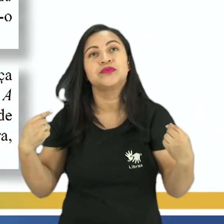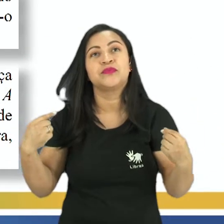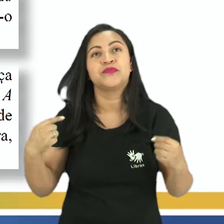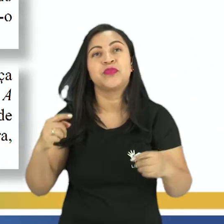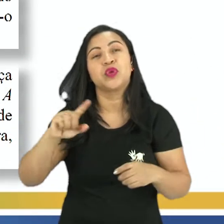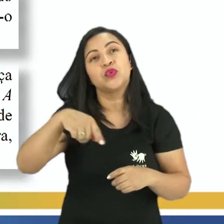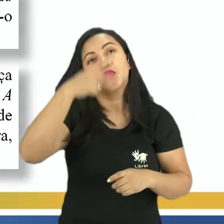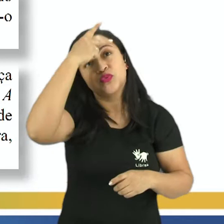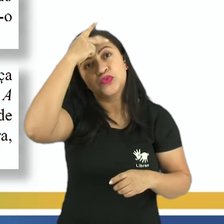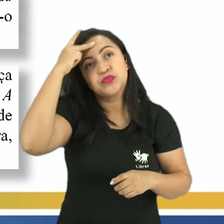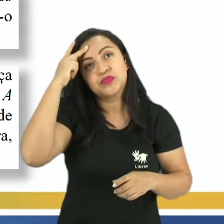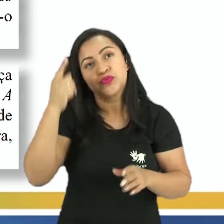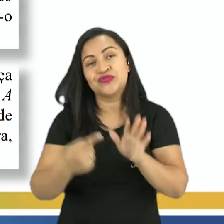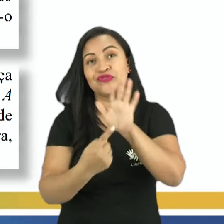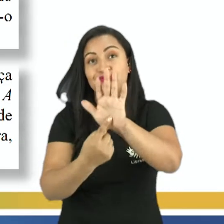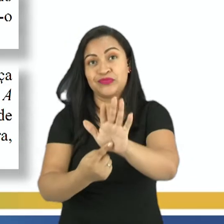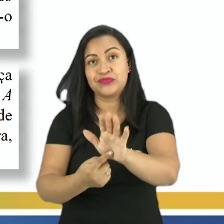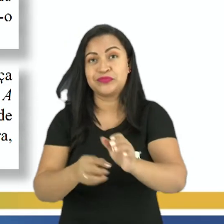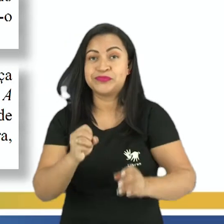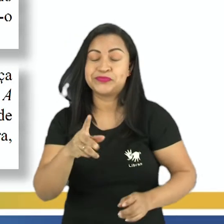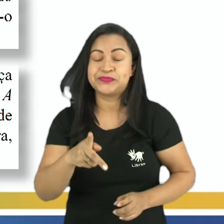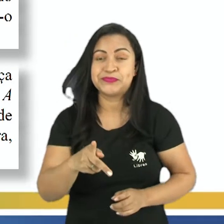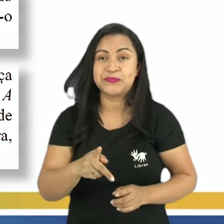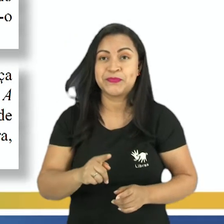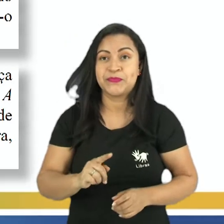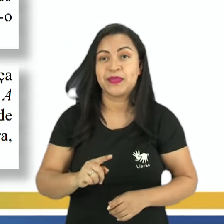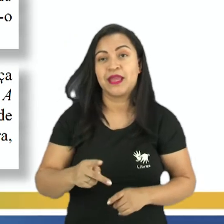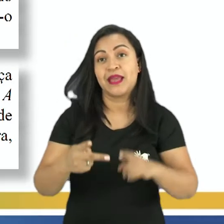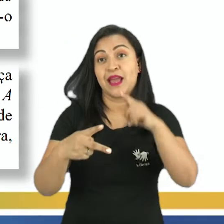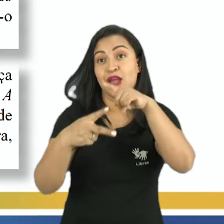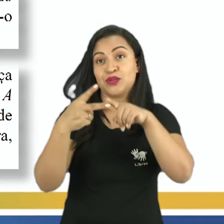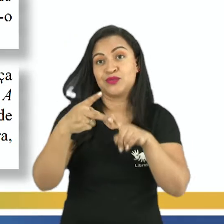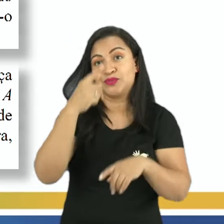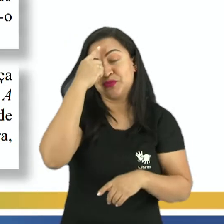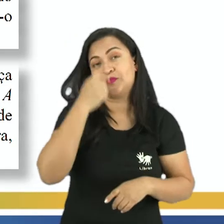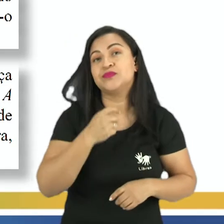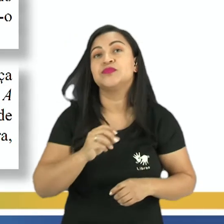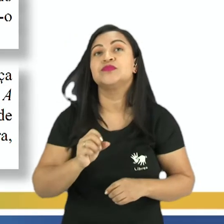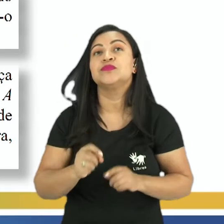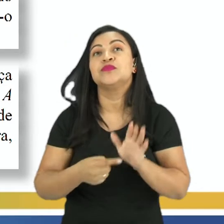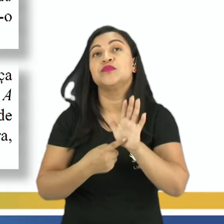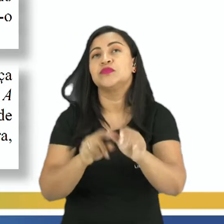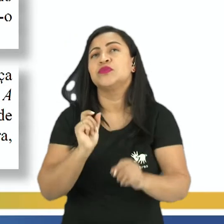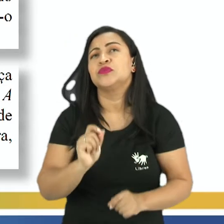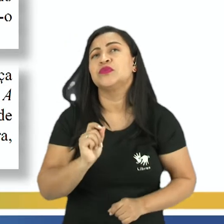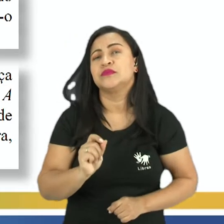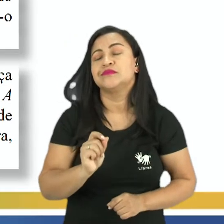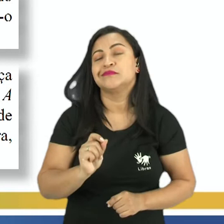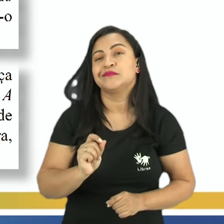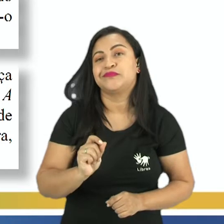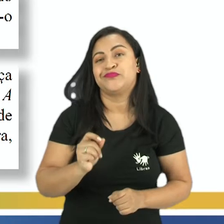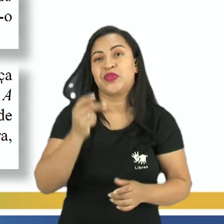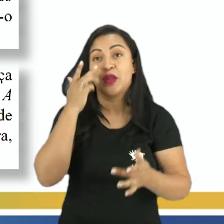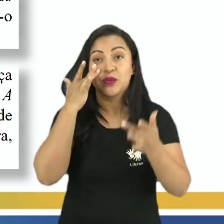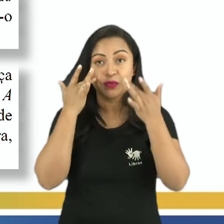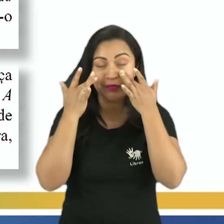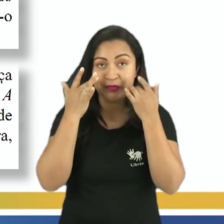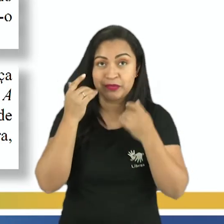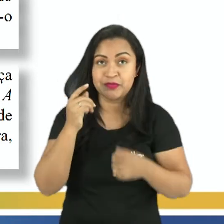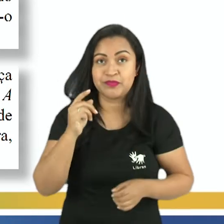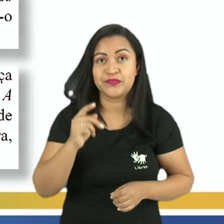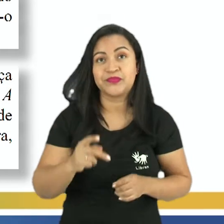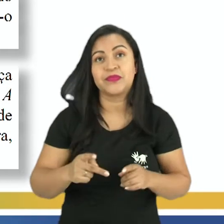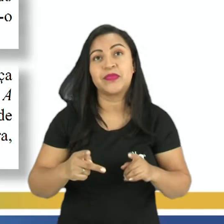personagens, mesmo que estão à frente, tá ok? As duas imagens, elas mostram elementos de uma peça teatral. A